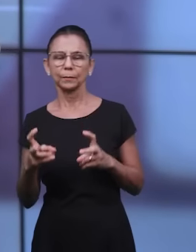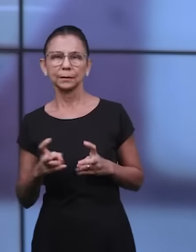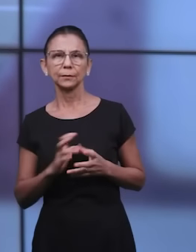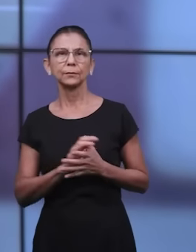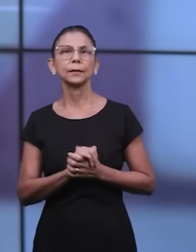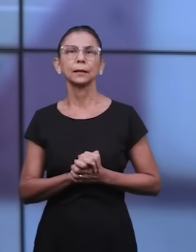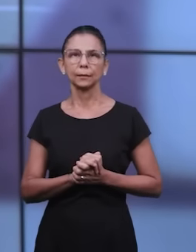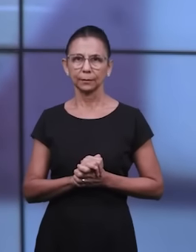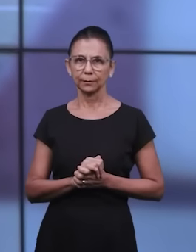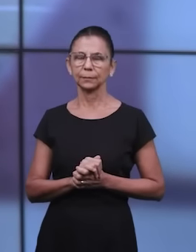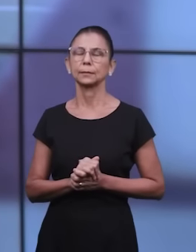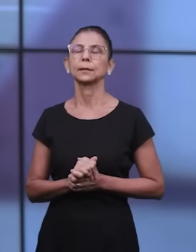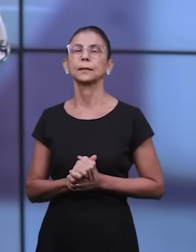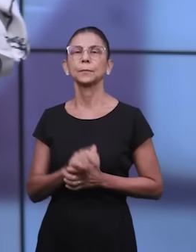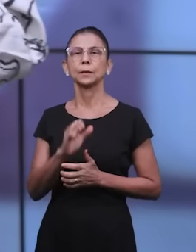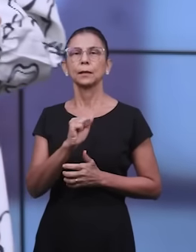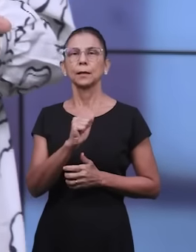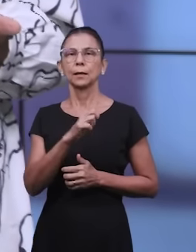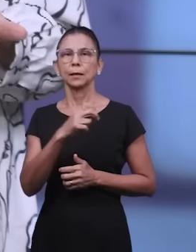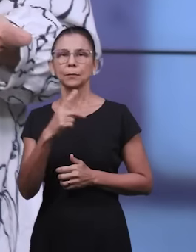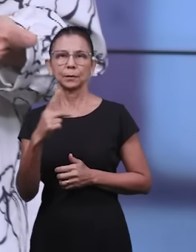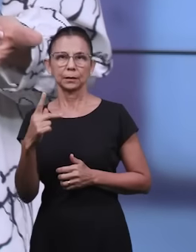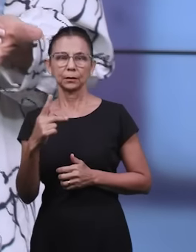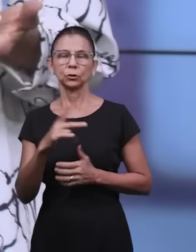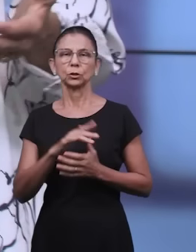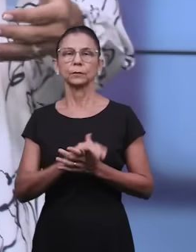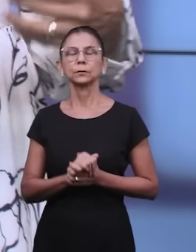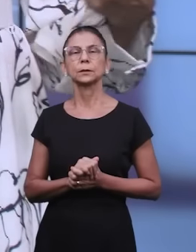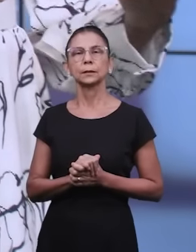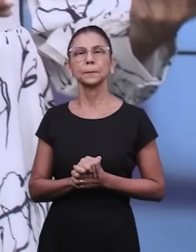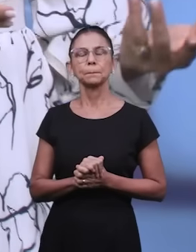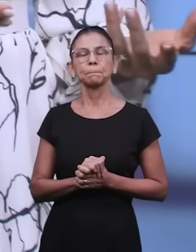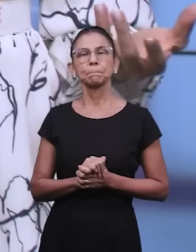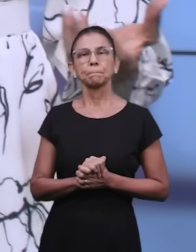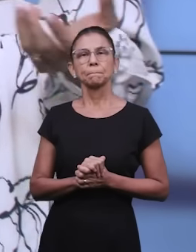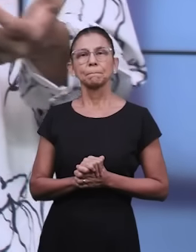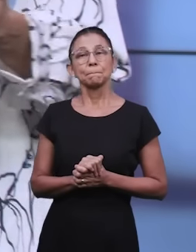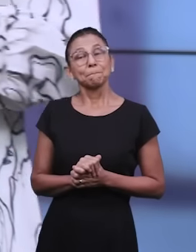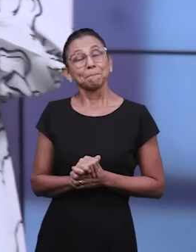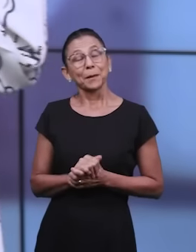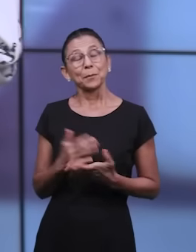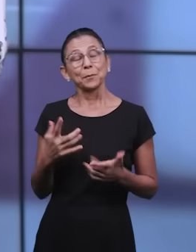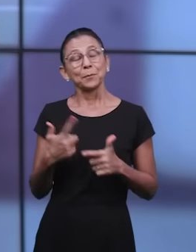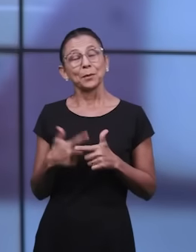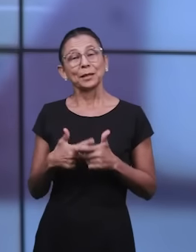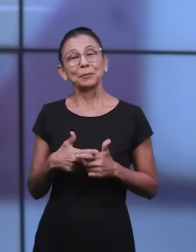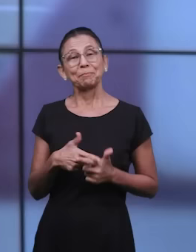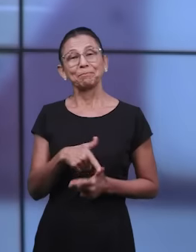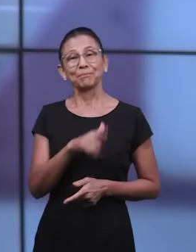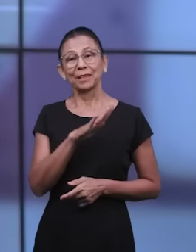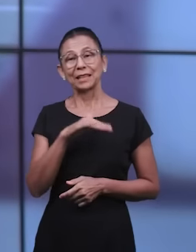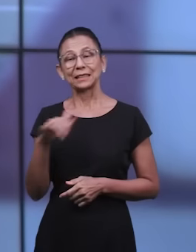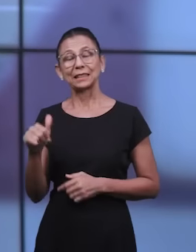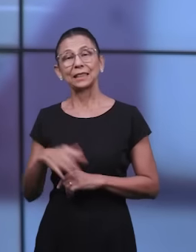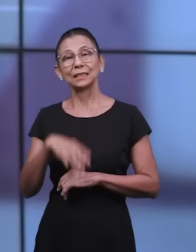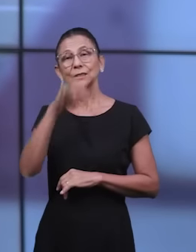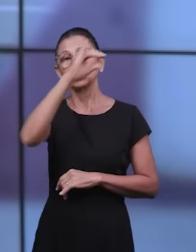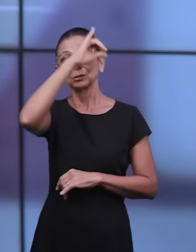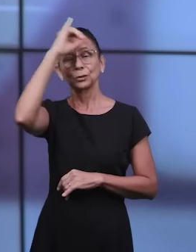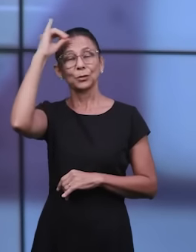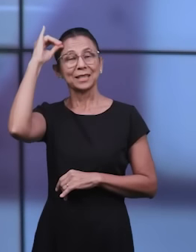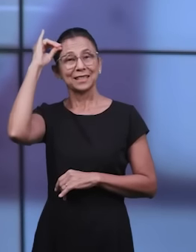fazem indicações. Além de inocentes, ou seja, sem maldade, eles são ingênuos, ou seja, não